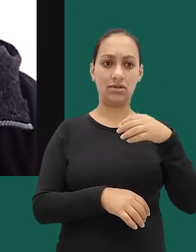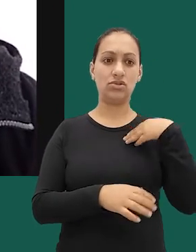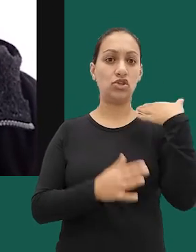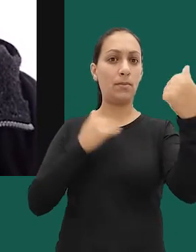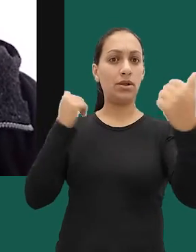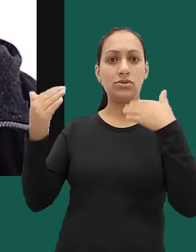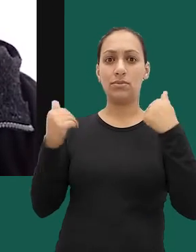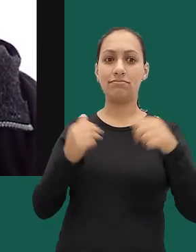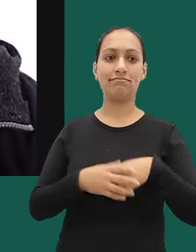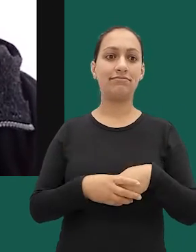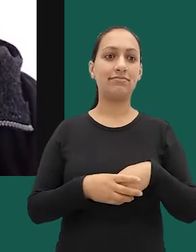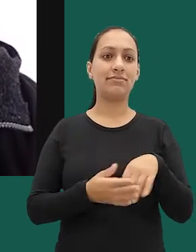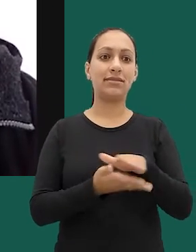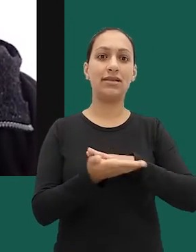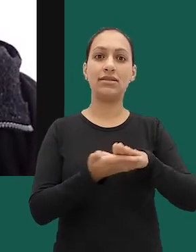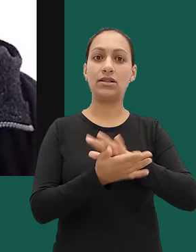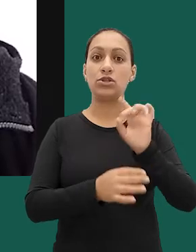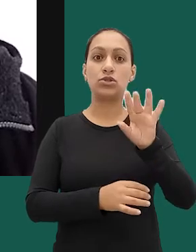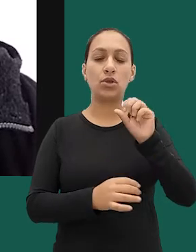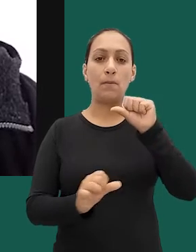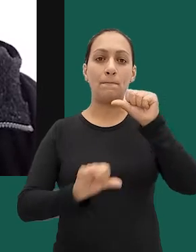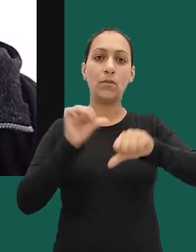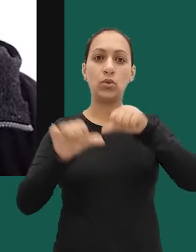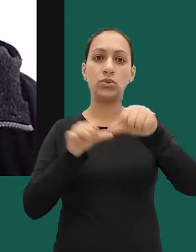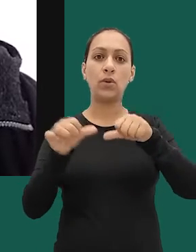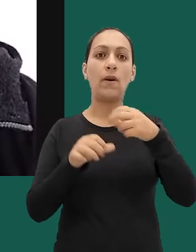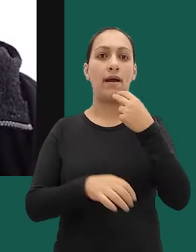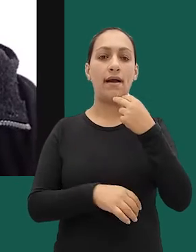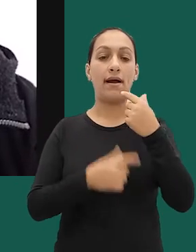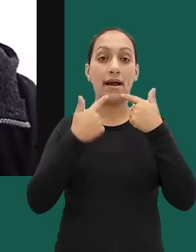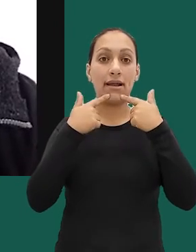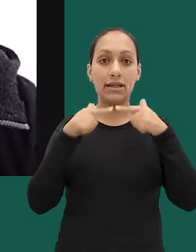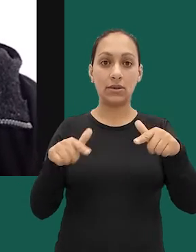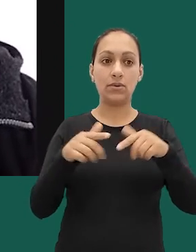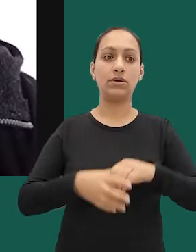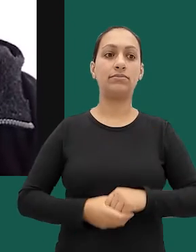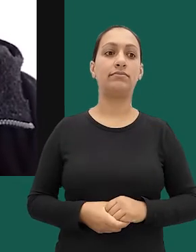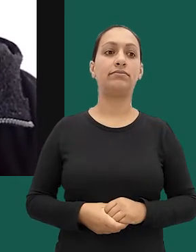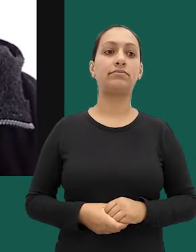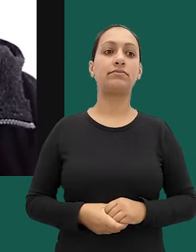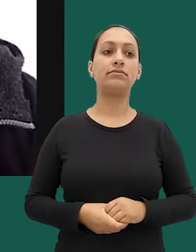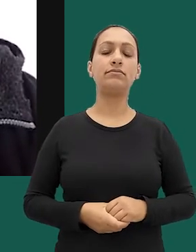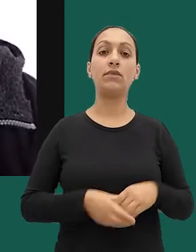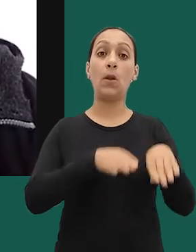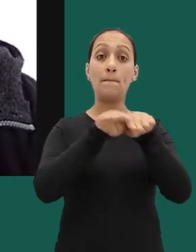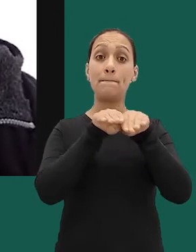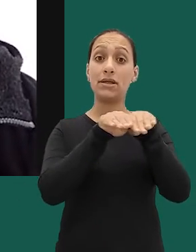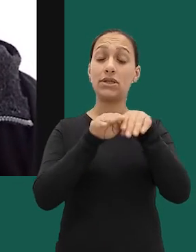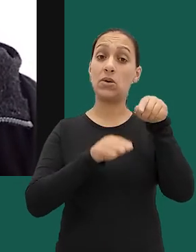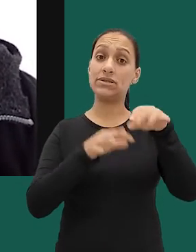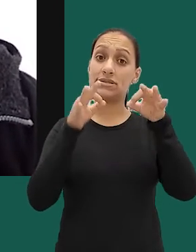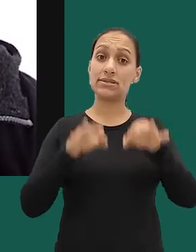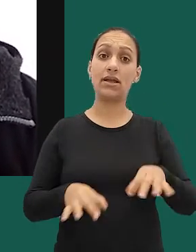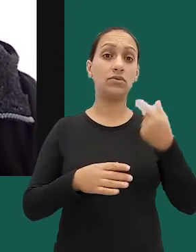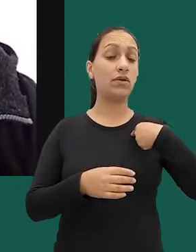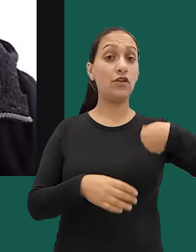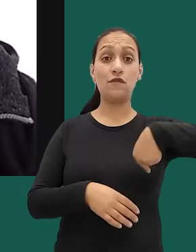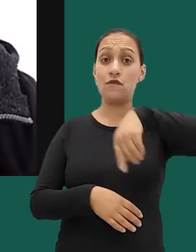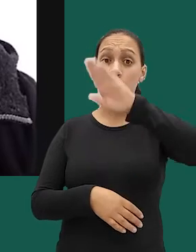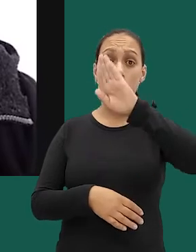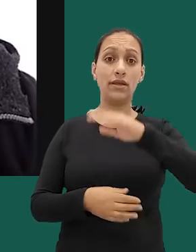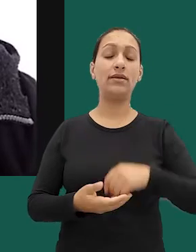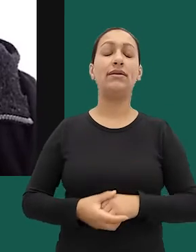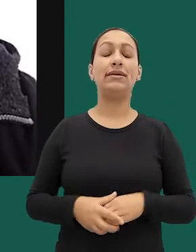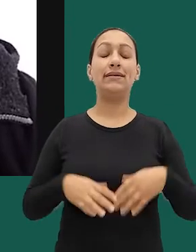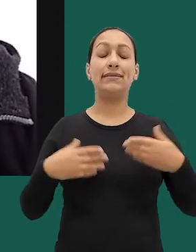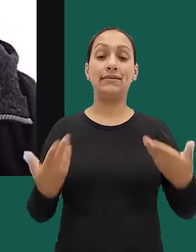Nem fez escolher, trabalho claro, né? nenhum, só trocou o idioma. Exatamente. Trocou ali para os padrões Uhum. certos, né? E foi. Sim.